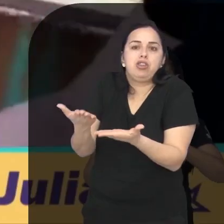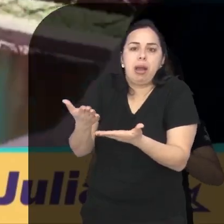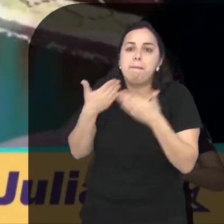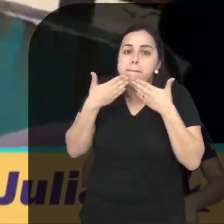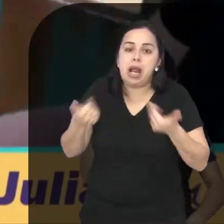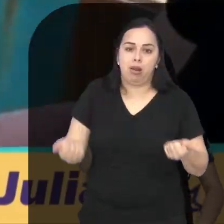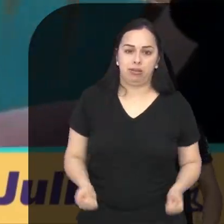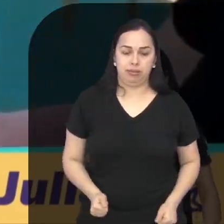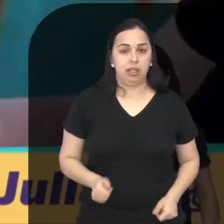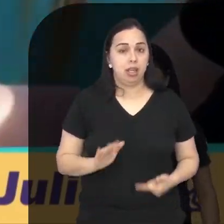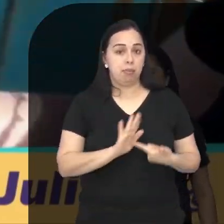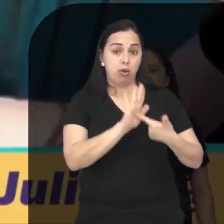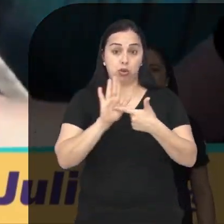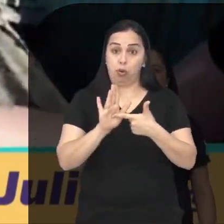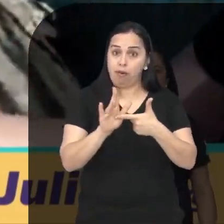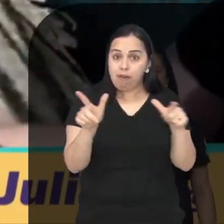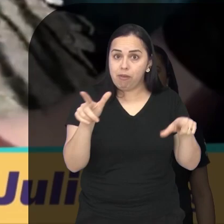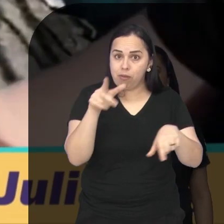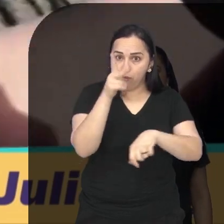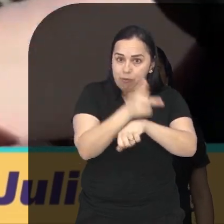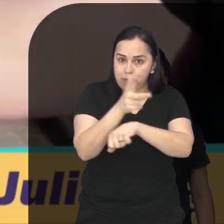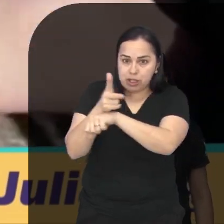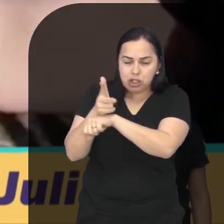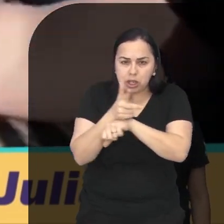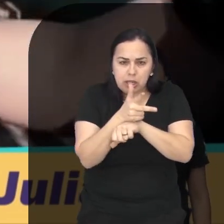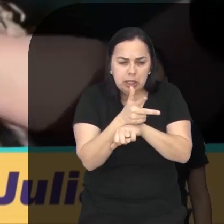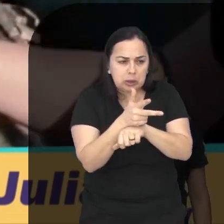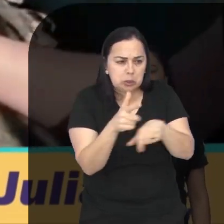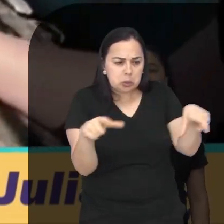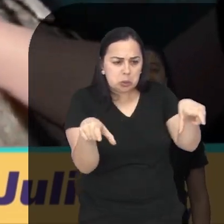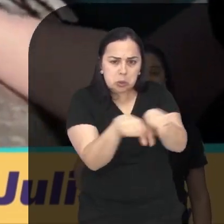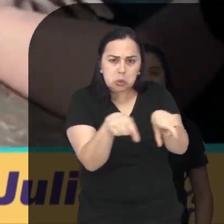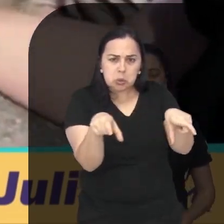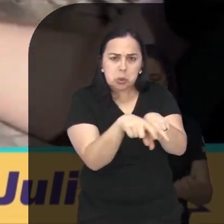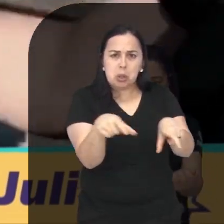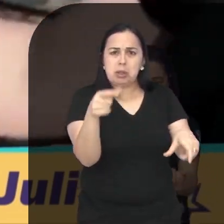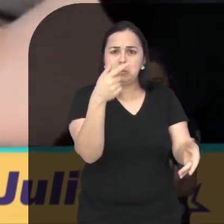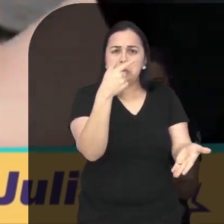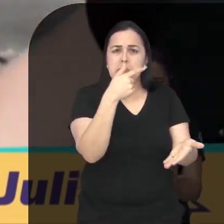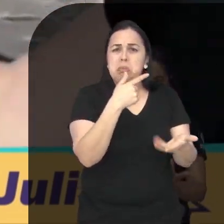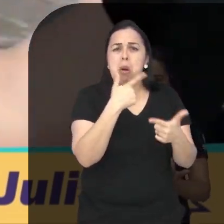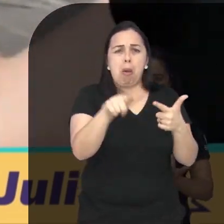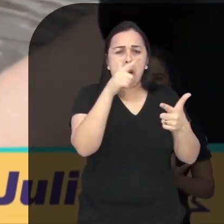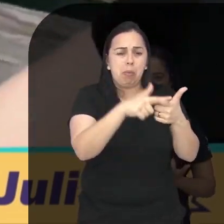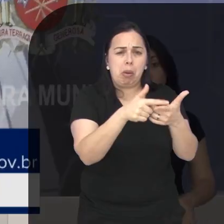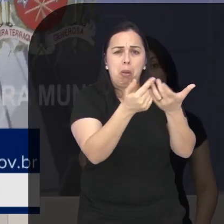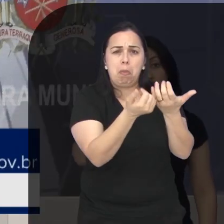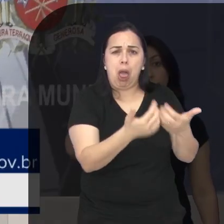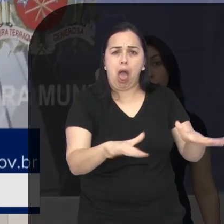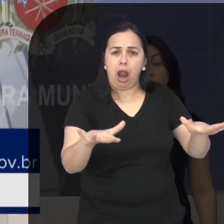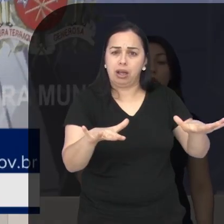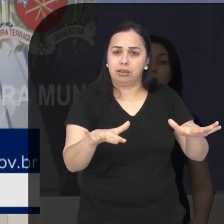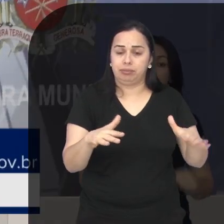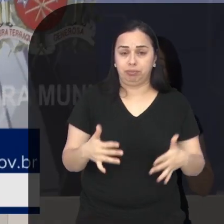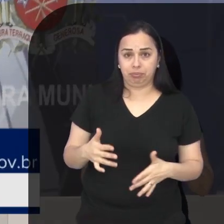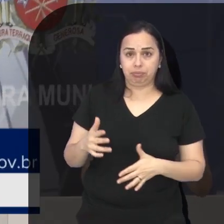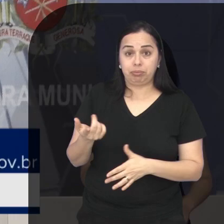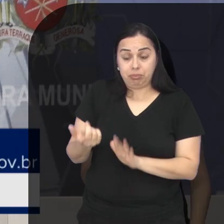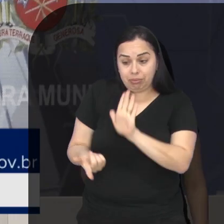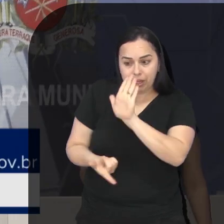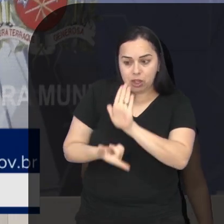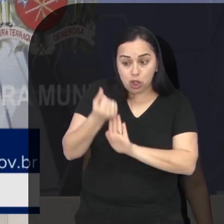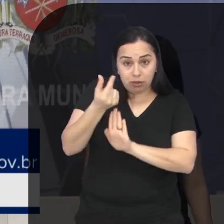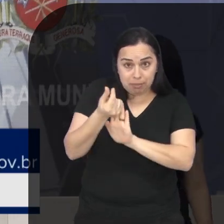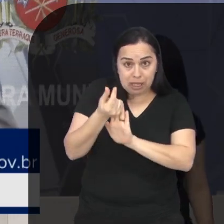classe. Juliana também exibiu um vídeo no qual apresentava problemas no serviço de manutenção pública. E o orçamento público